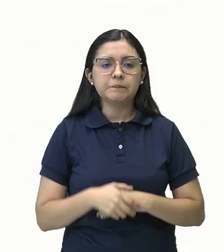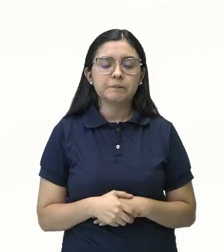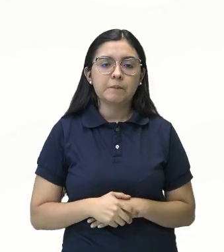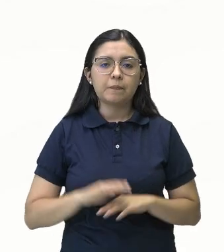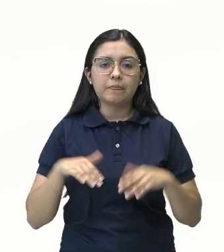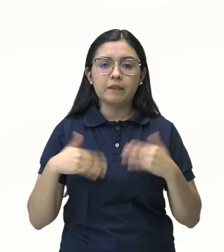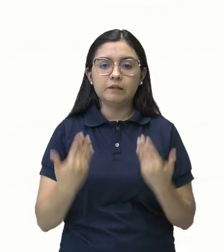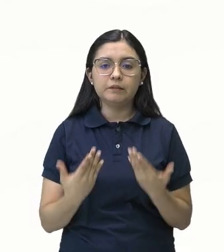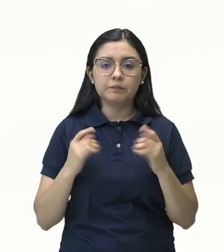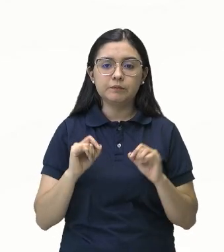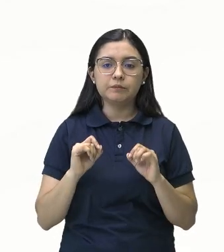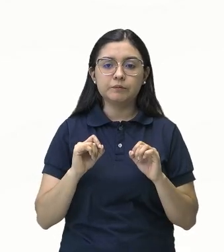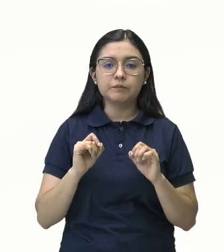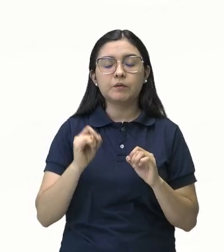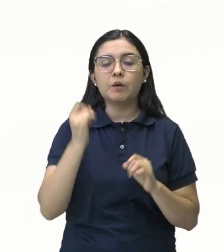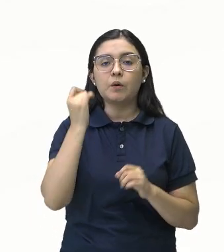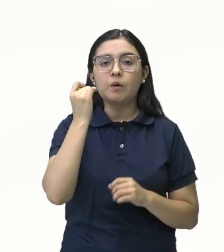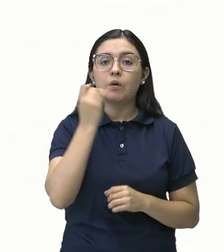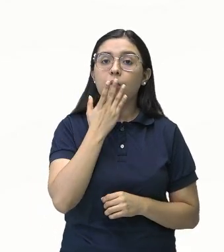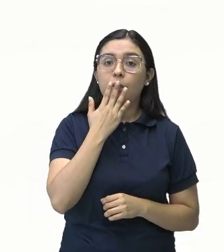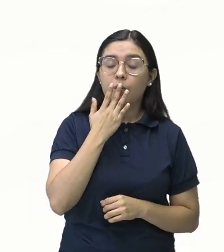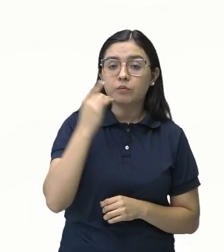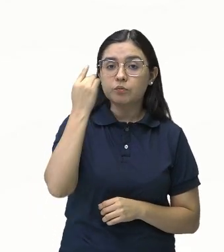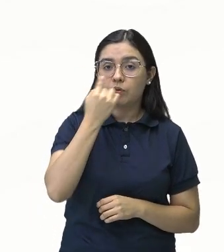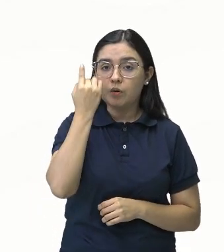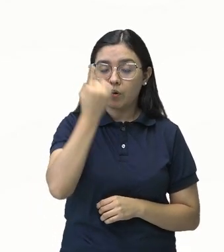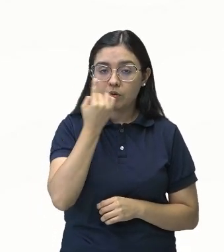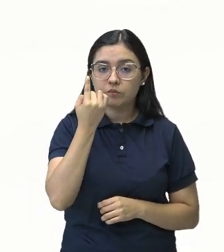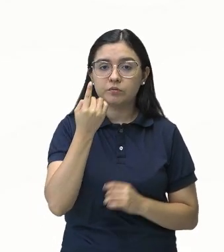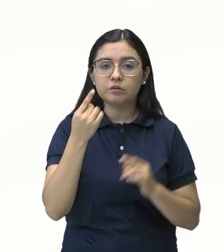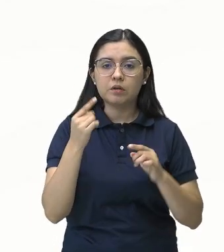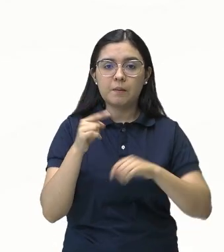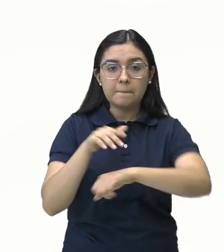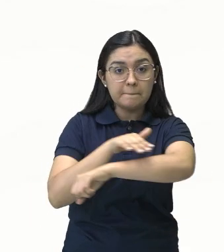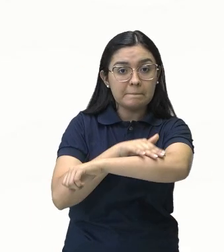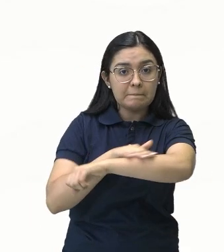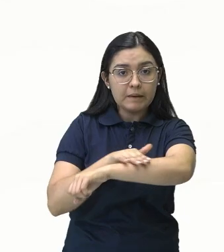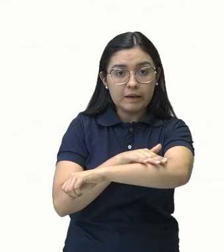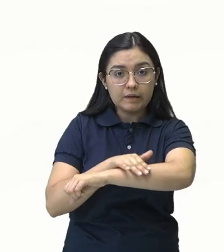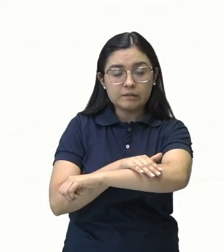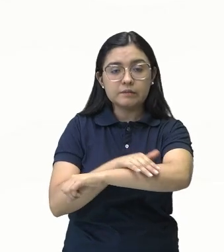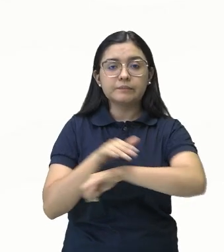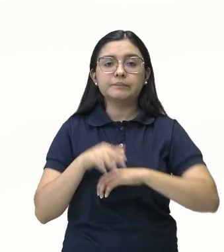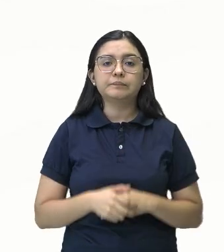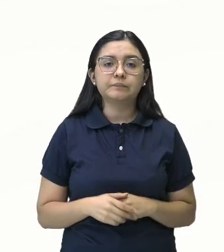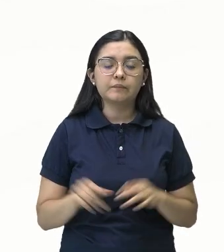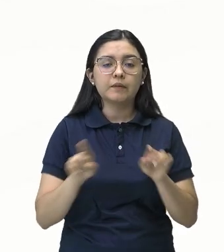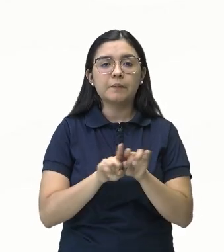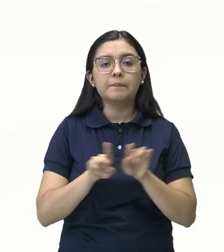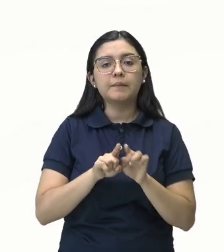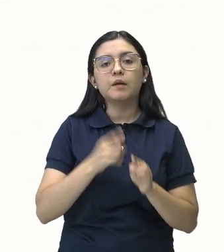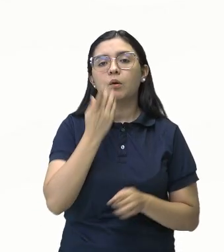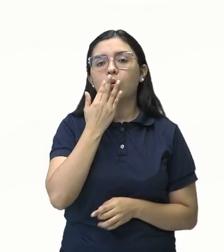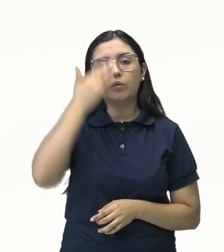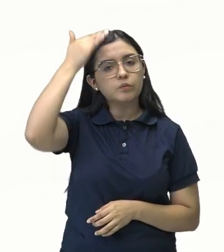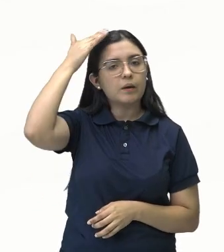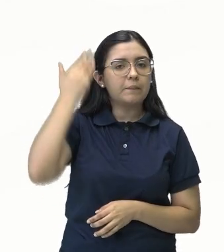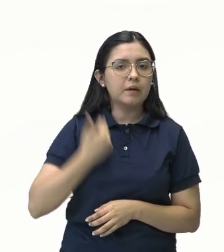ou seja, cor dos olhos, formato dos olhos, cor da pele, né, cor do